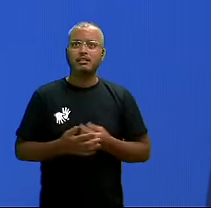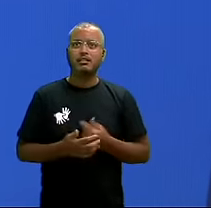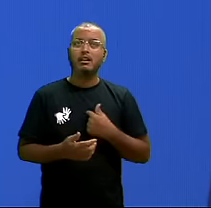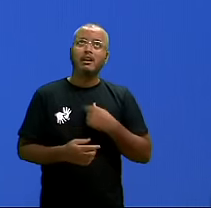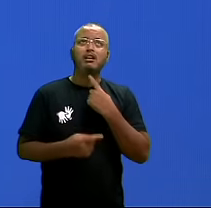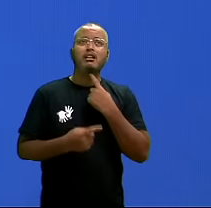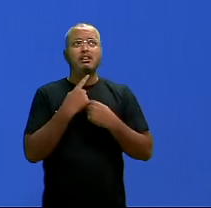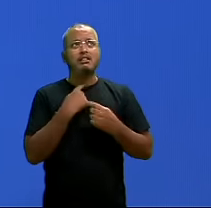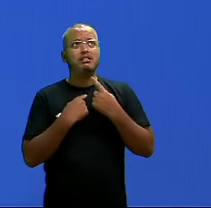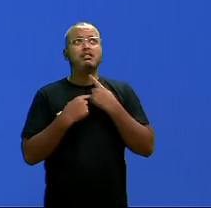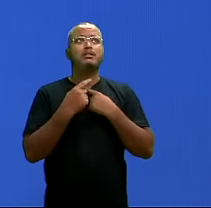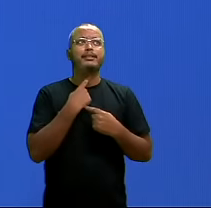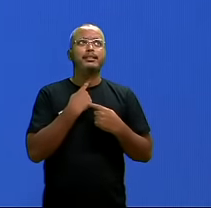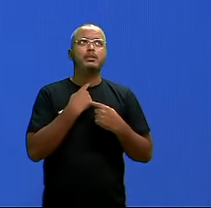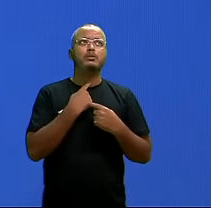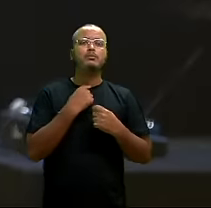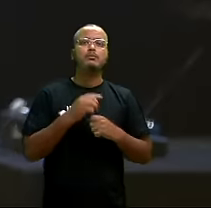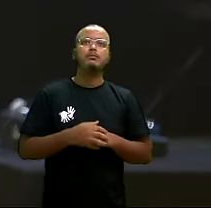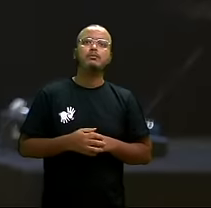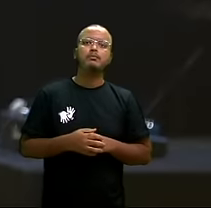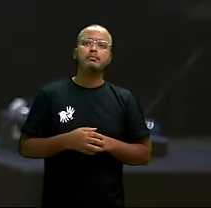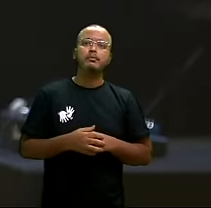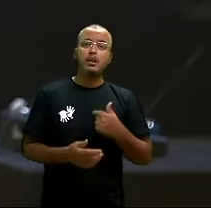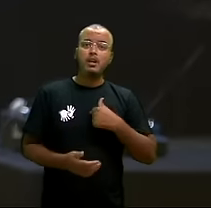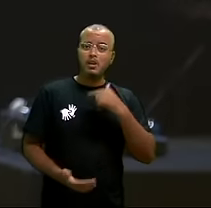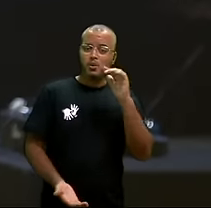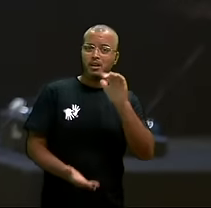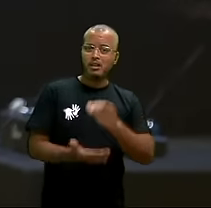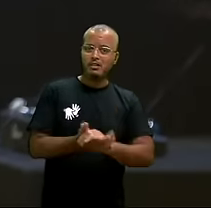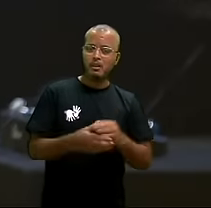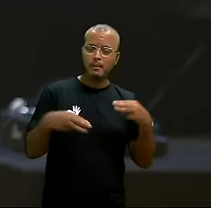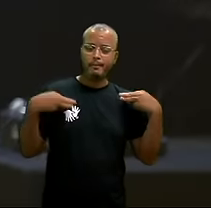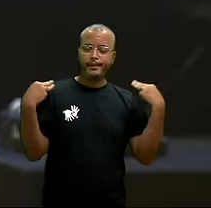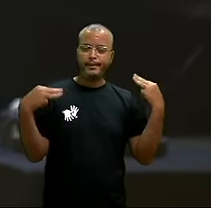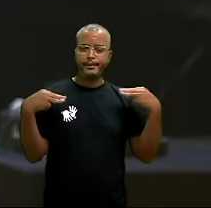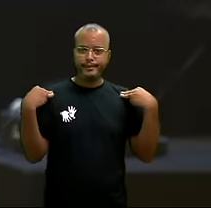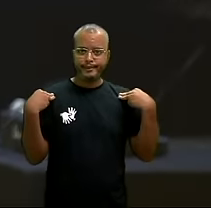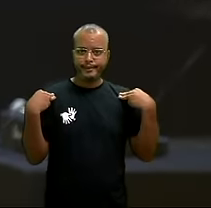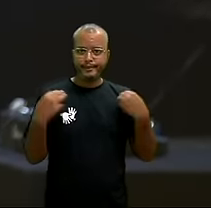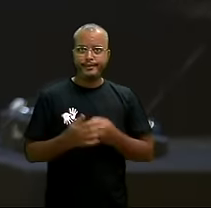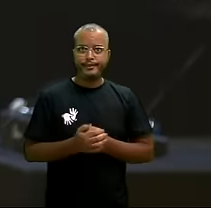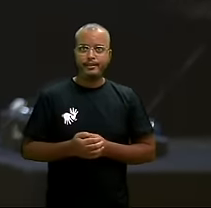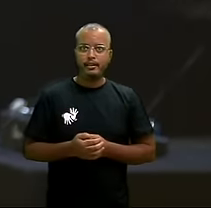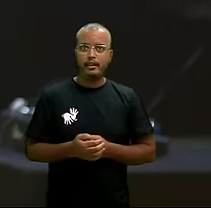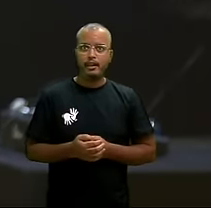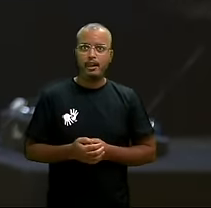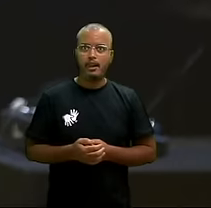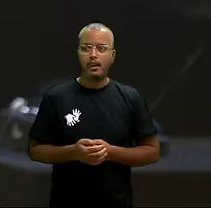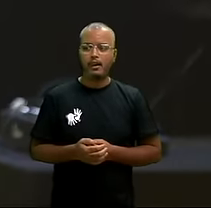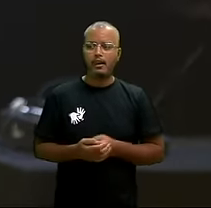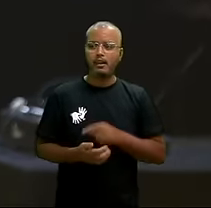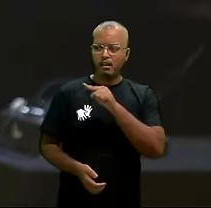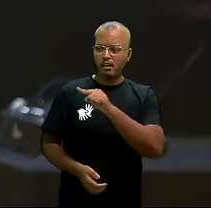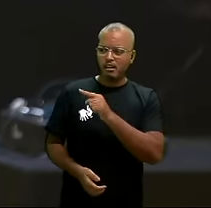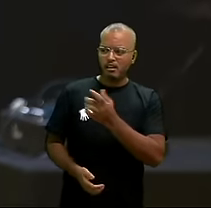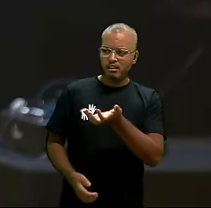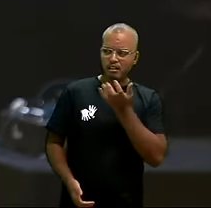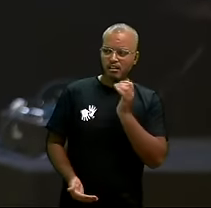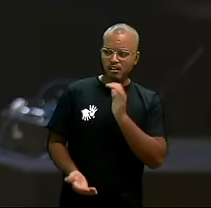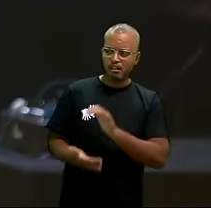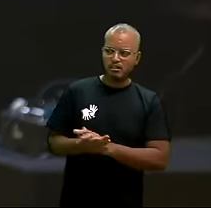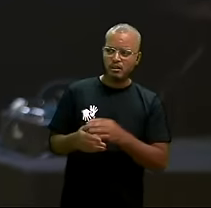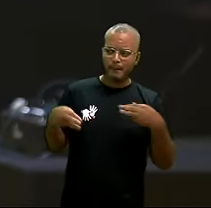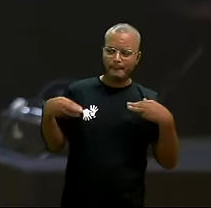Tá lá, ó. Quando eu casei com Mariana, passei por Belo Horizonte, eu passava um monte de menino que dizia assim: nós, eu tinha que casar com ela. O